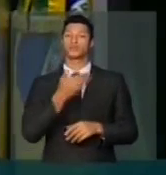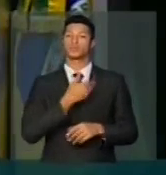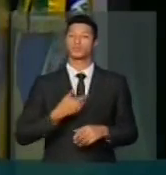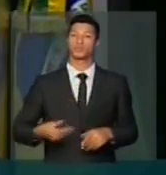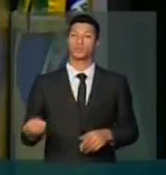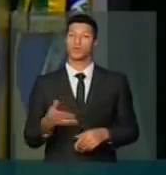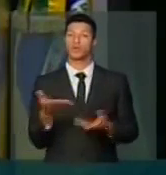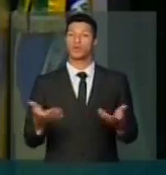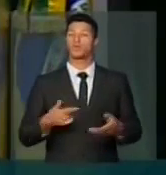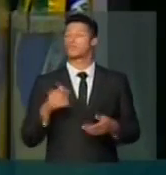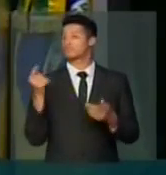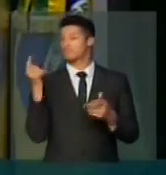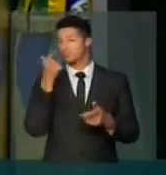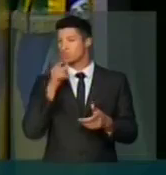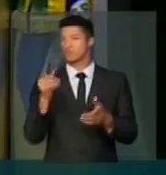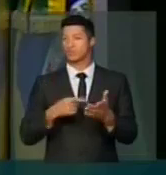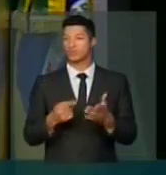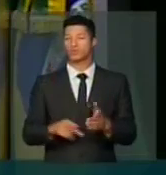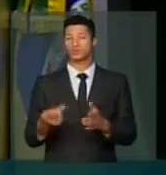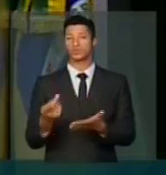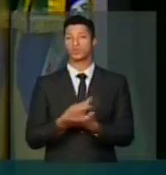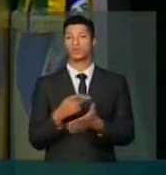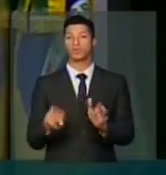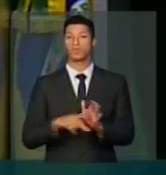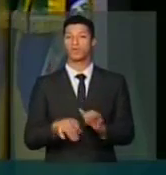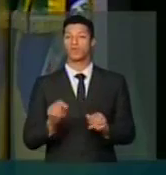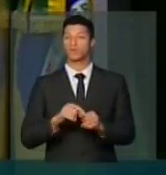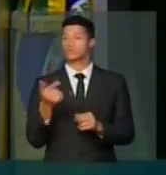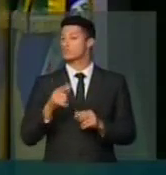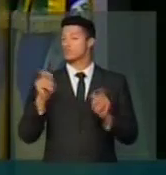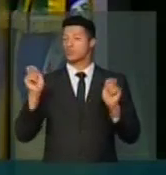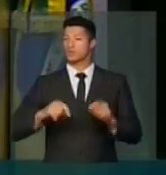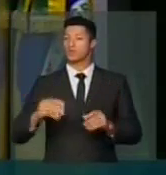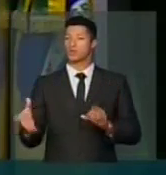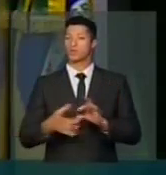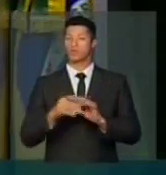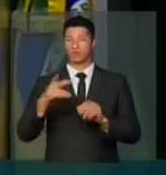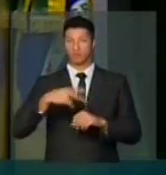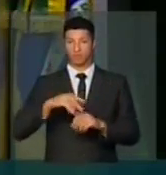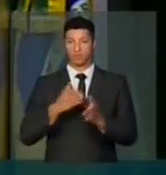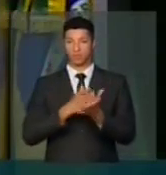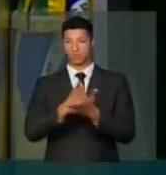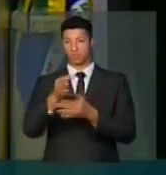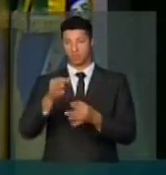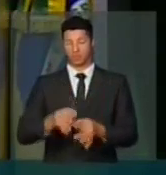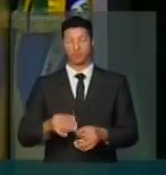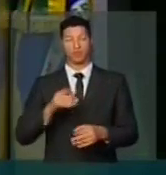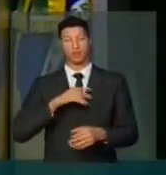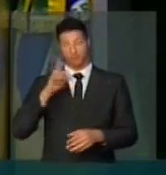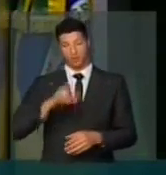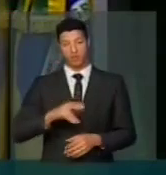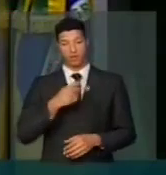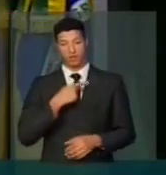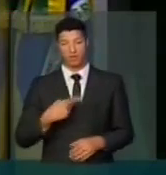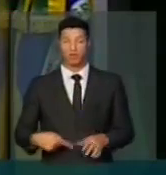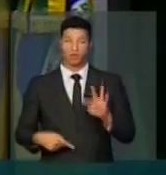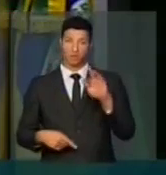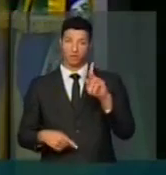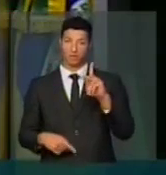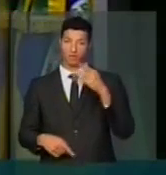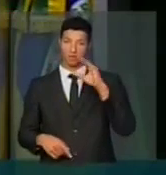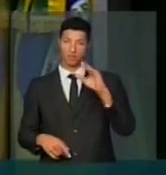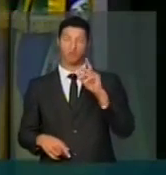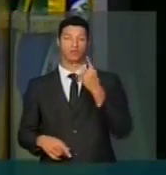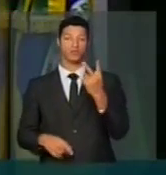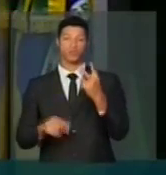é incapaz de corrigir os erros que ele próprio provocou e não tem condições de recolocar o país no rumo certo. Tem razão o presidente Fernando Henrique quando dá duas